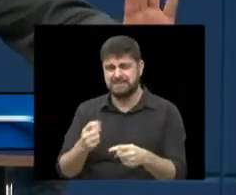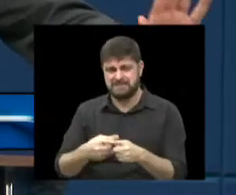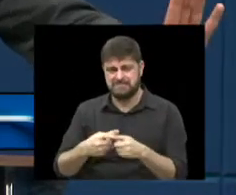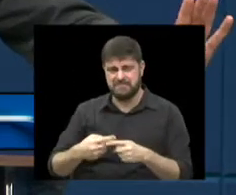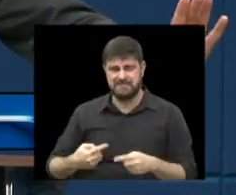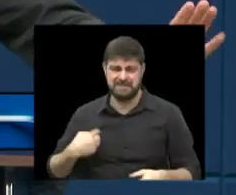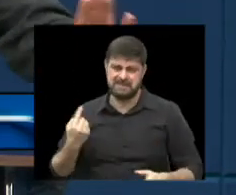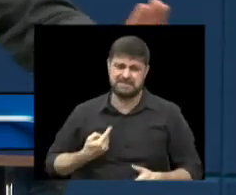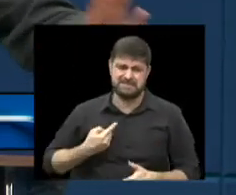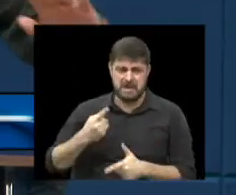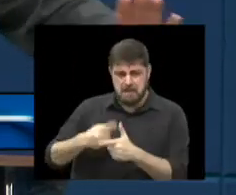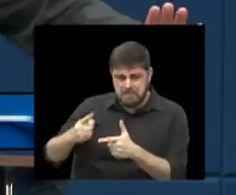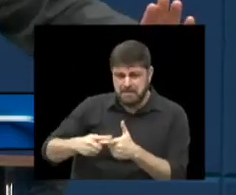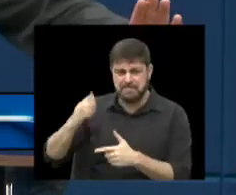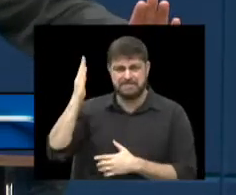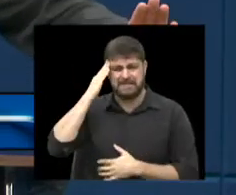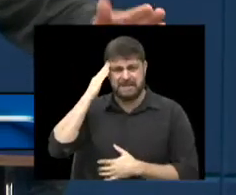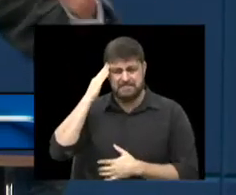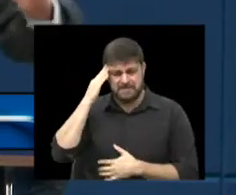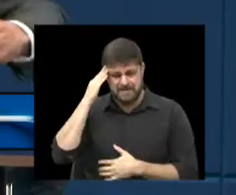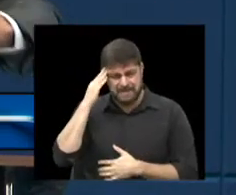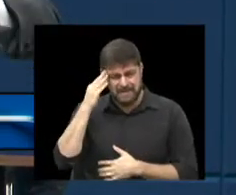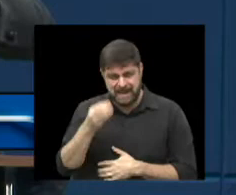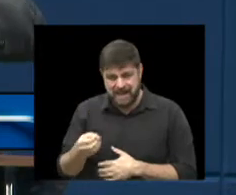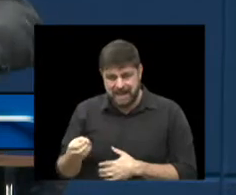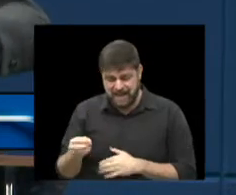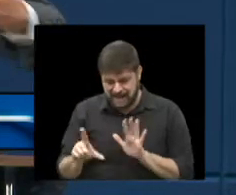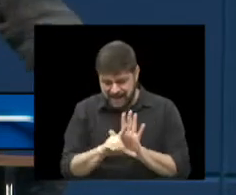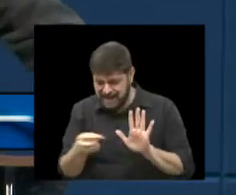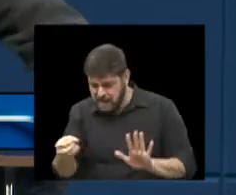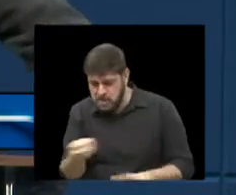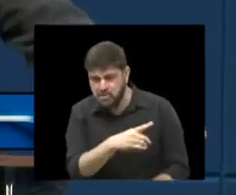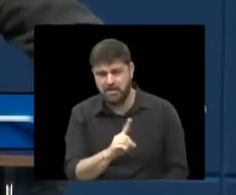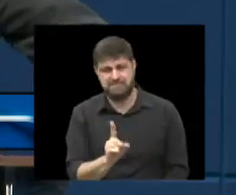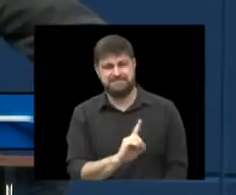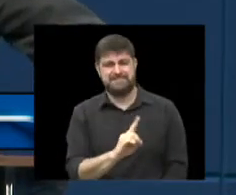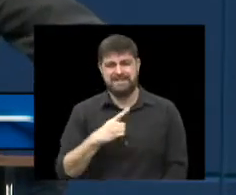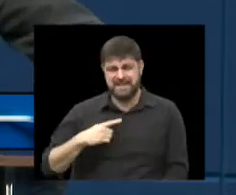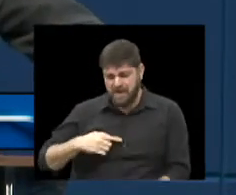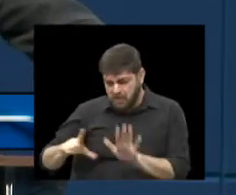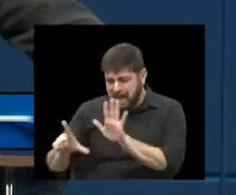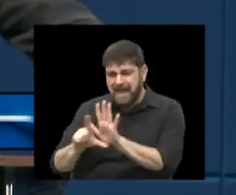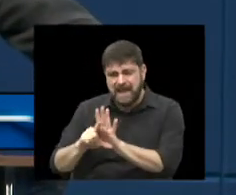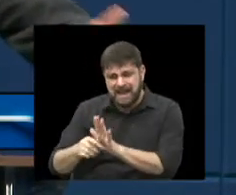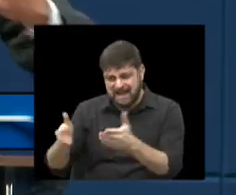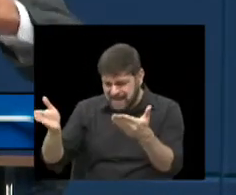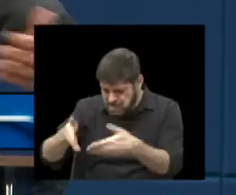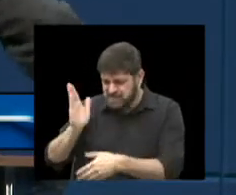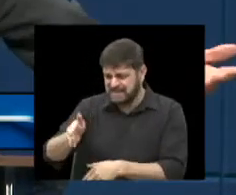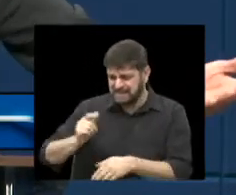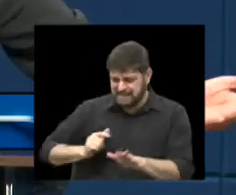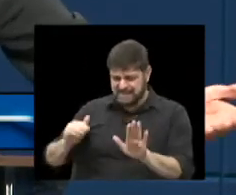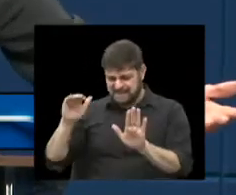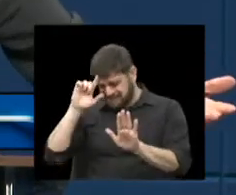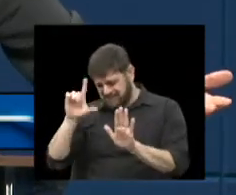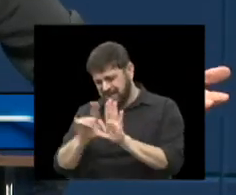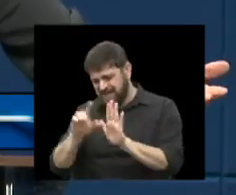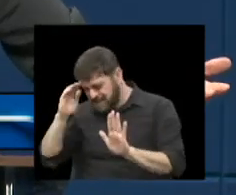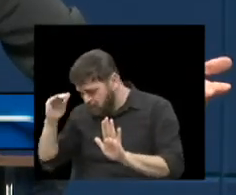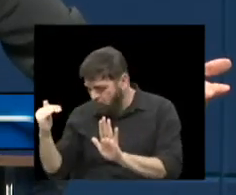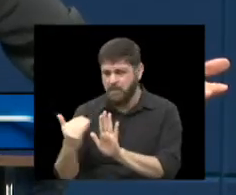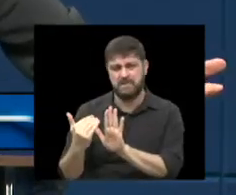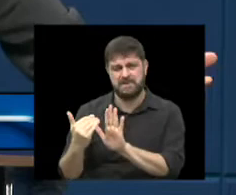problema hoje não é uma nova legislação, gente. O problema é dar conta da atual legislação. E o poder público não dá